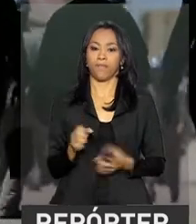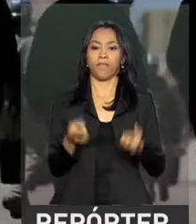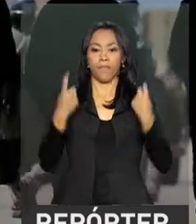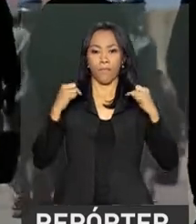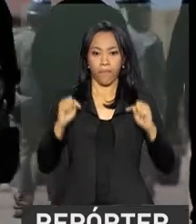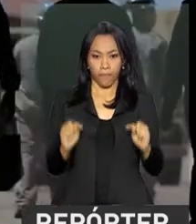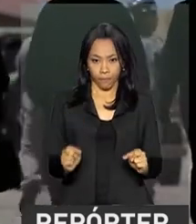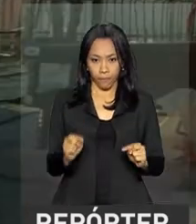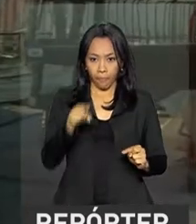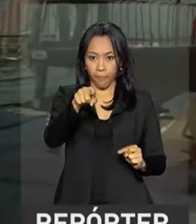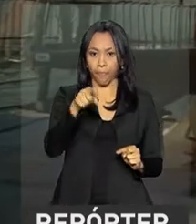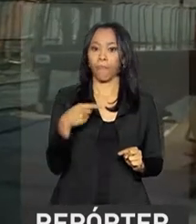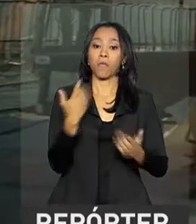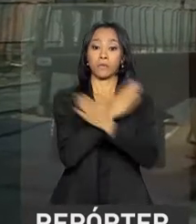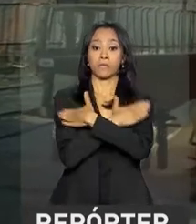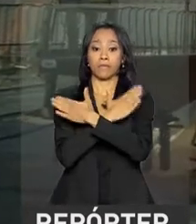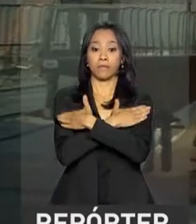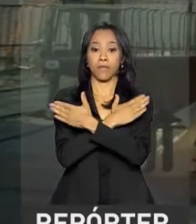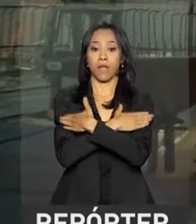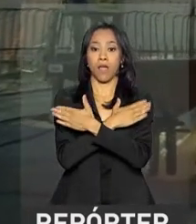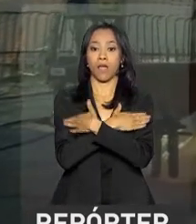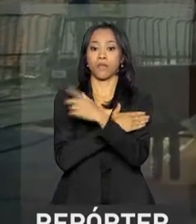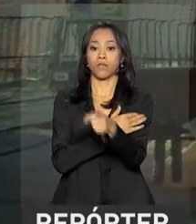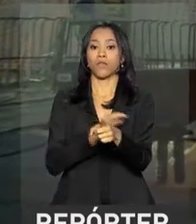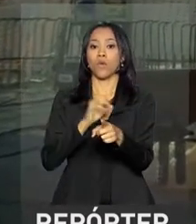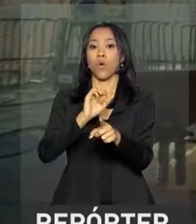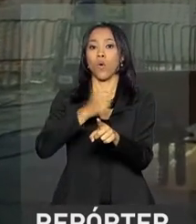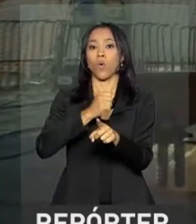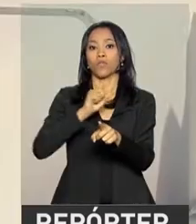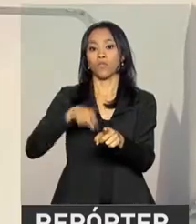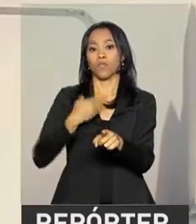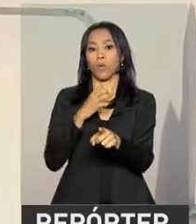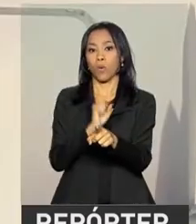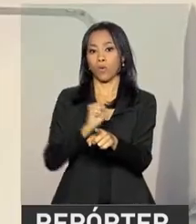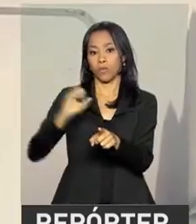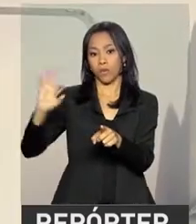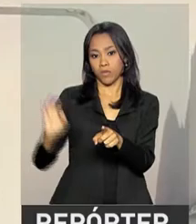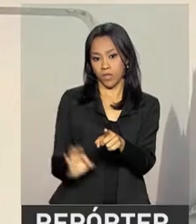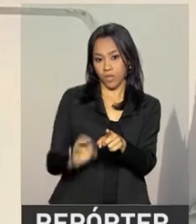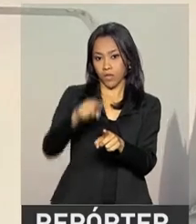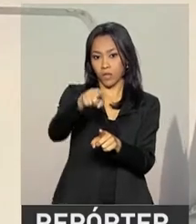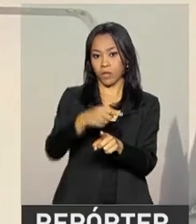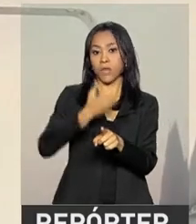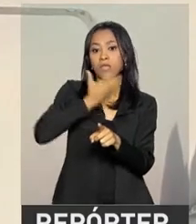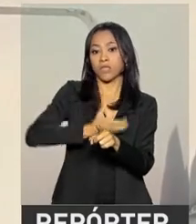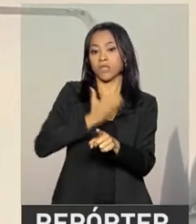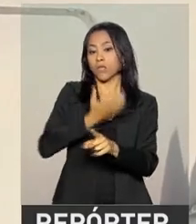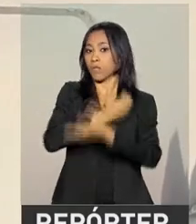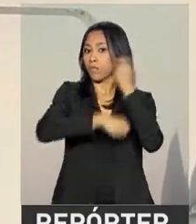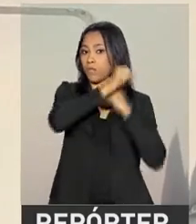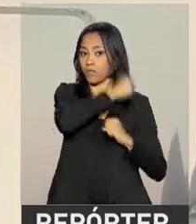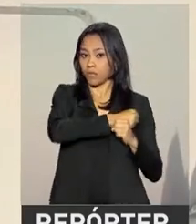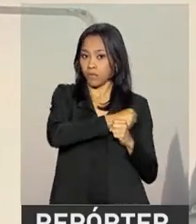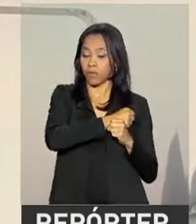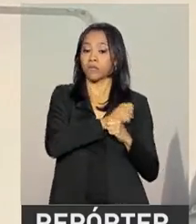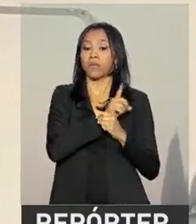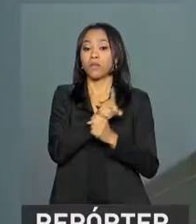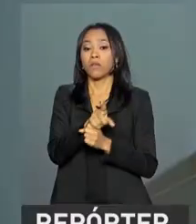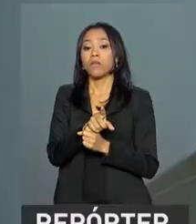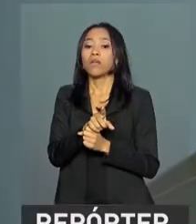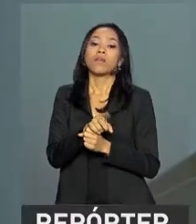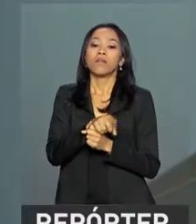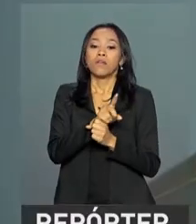desemprego ficou em 11,8 por cento no trimestre encerrado em dezembro do ano passado são cerca de